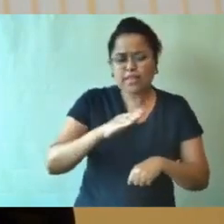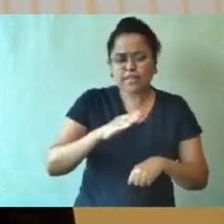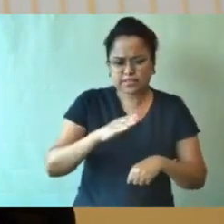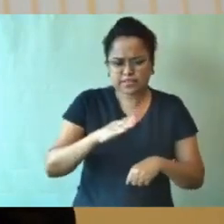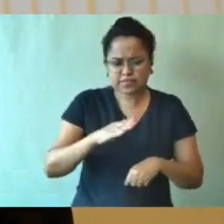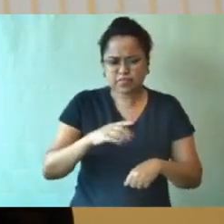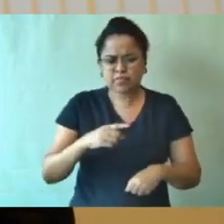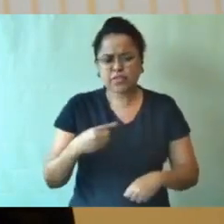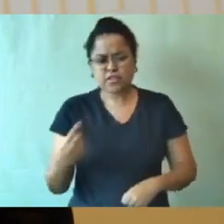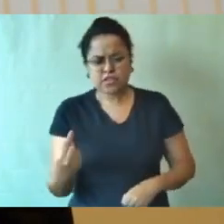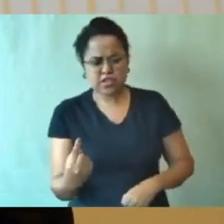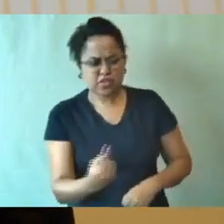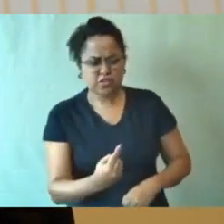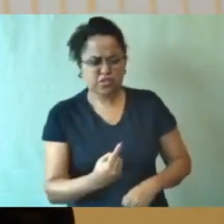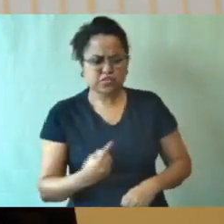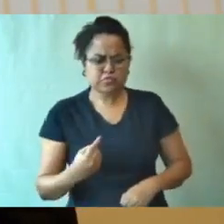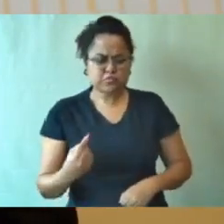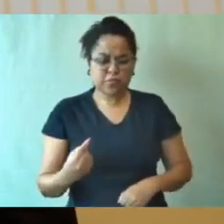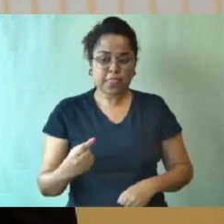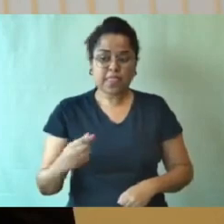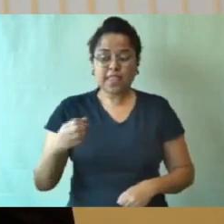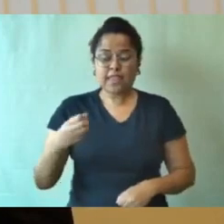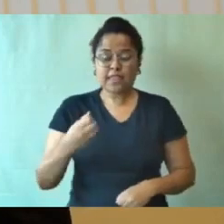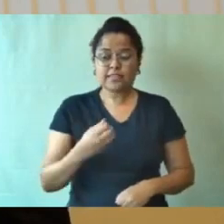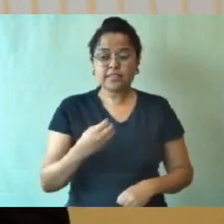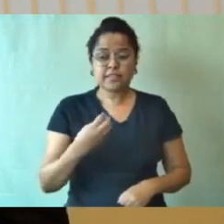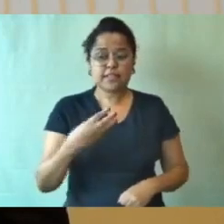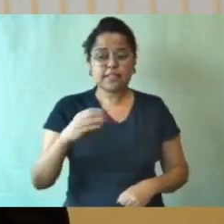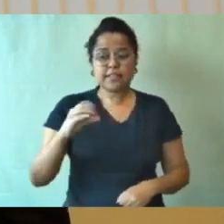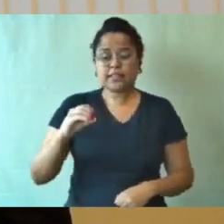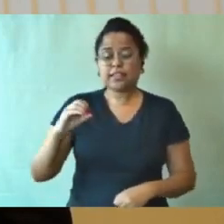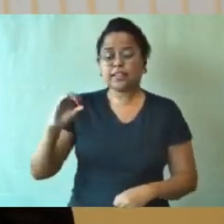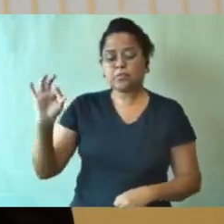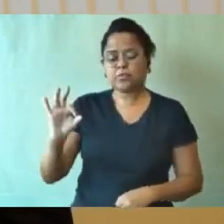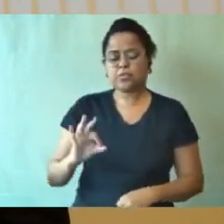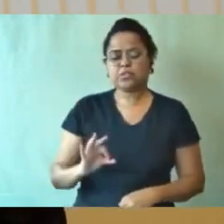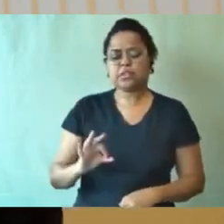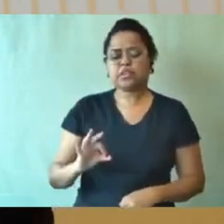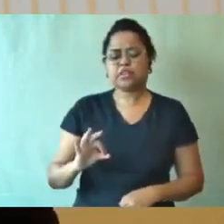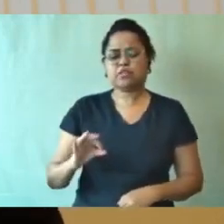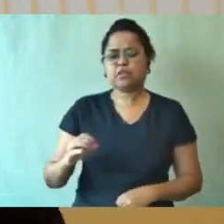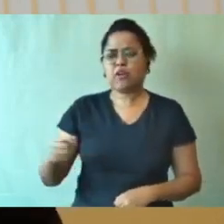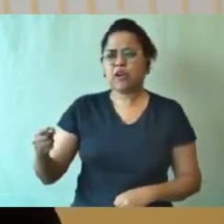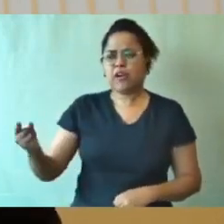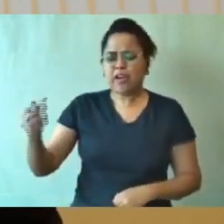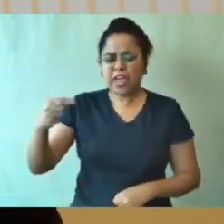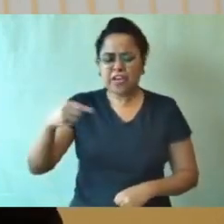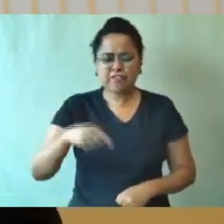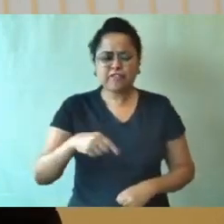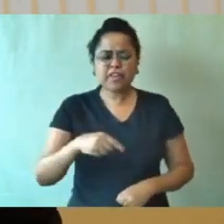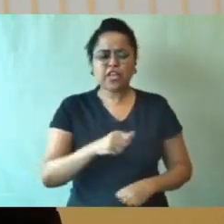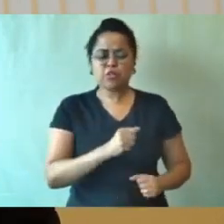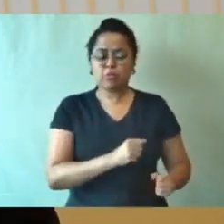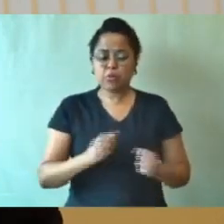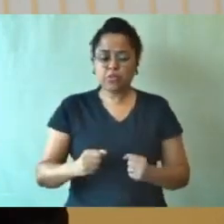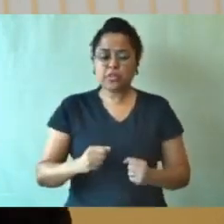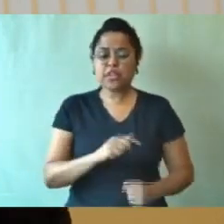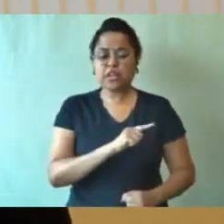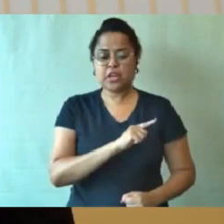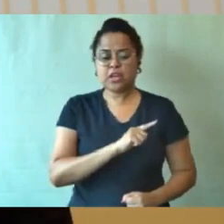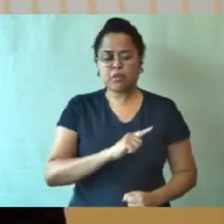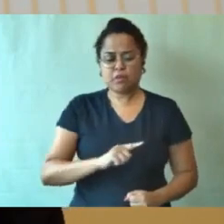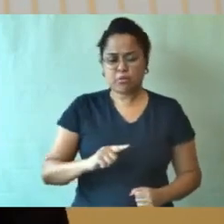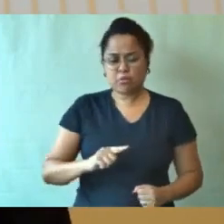na roleta e 30% vem do poder público, fecha os 100% da remuneração. Não tem uma divisão. Tá